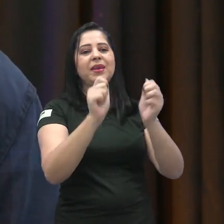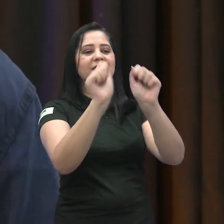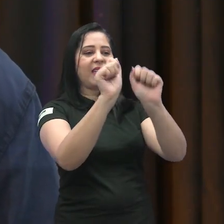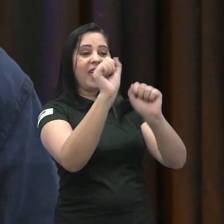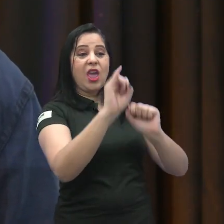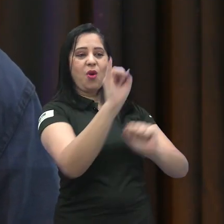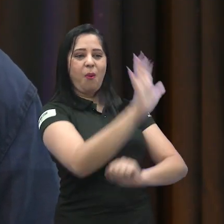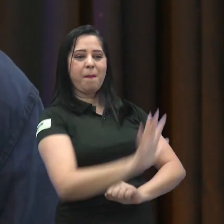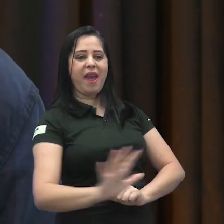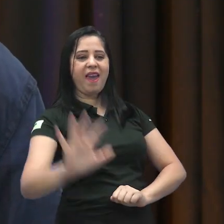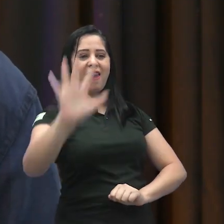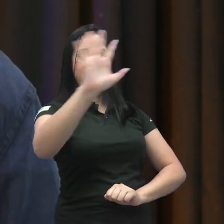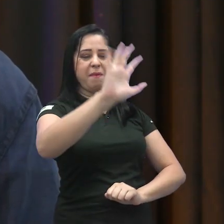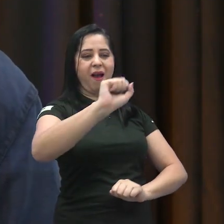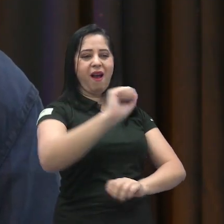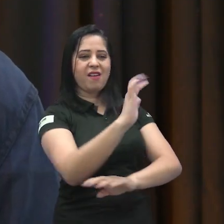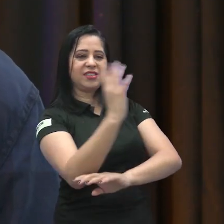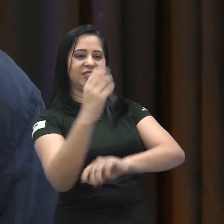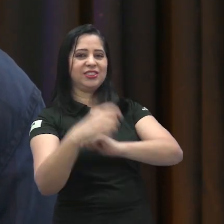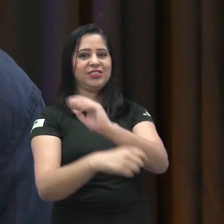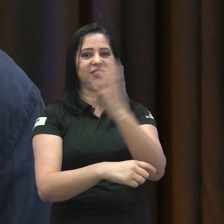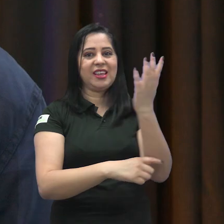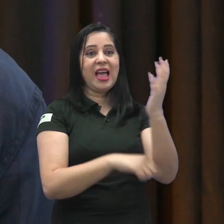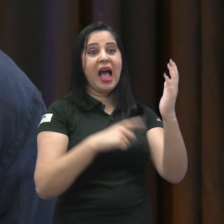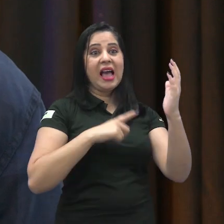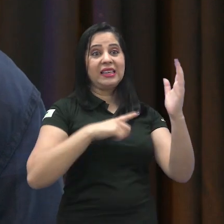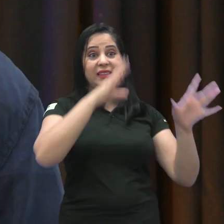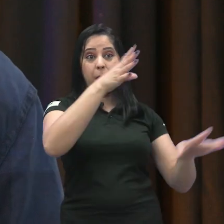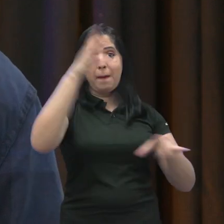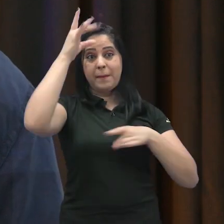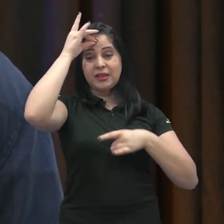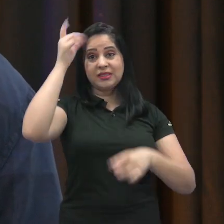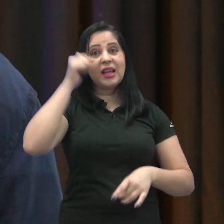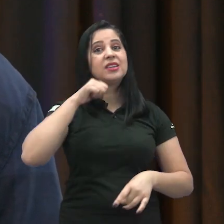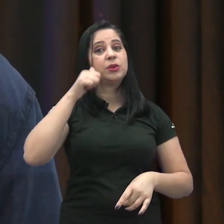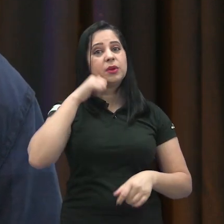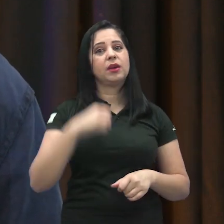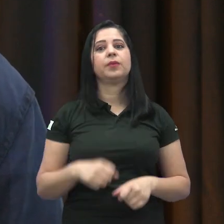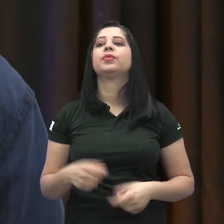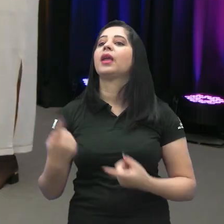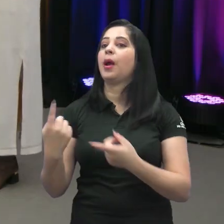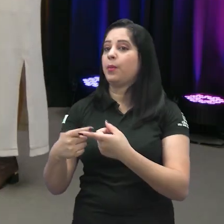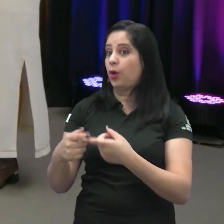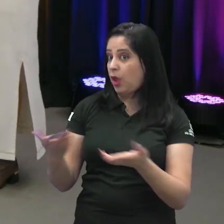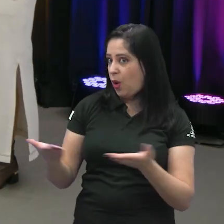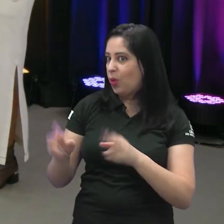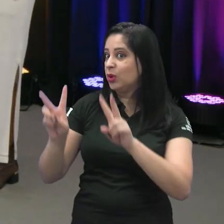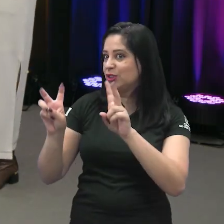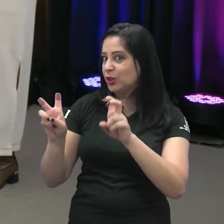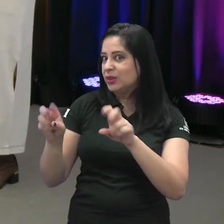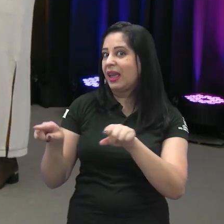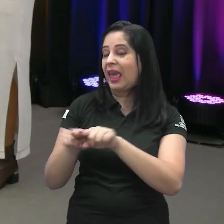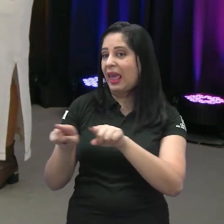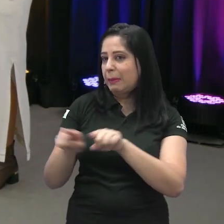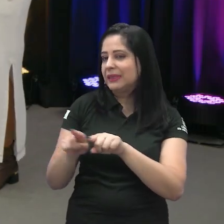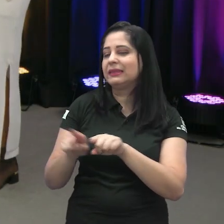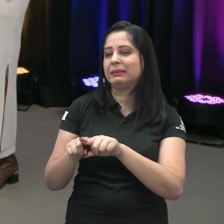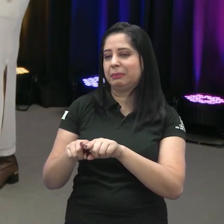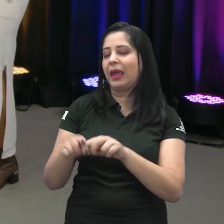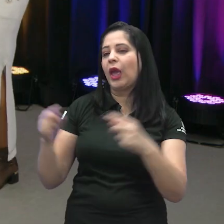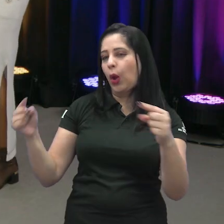casa, e com uma personagem que é uma mulher. Porque a gente também está falando de energia